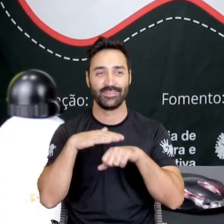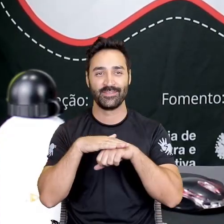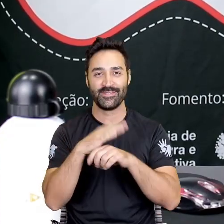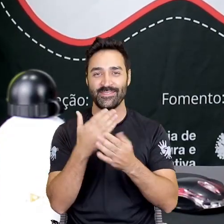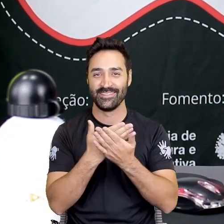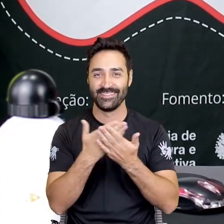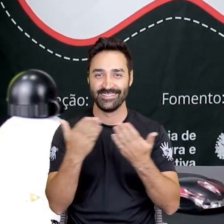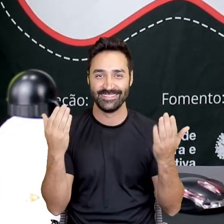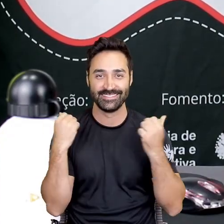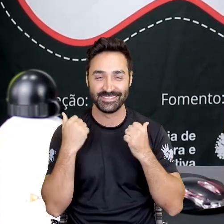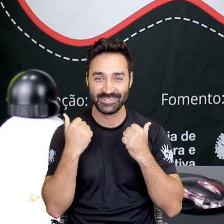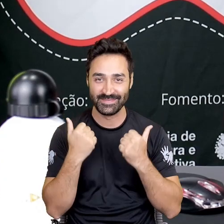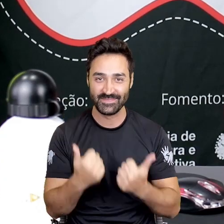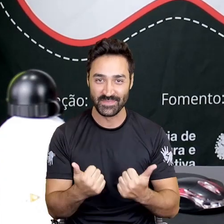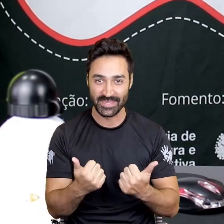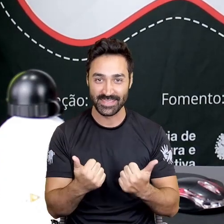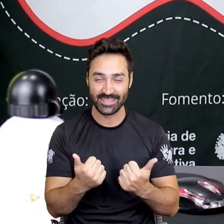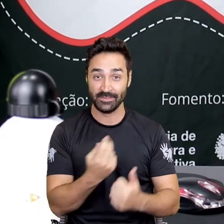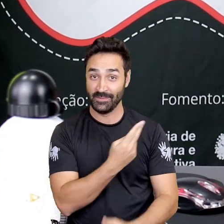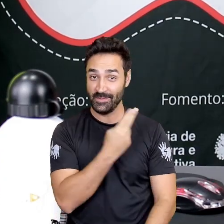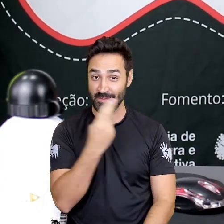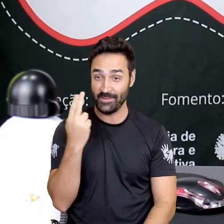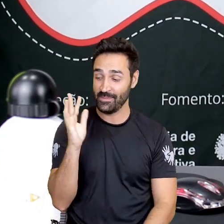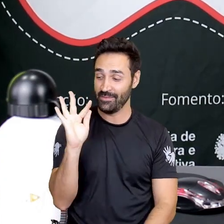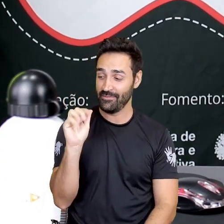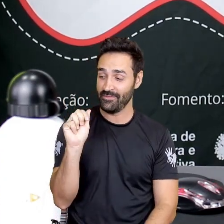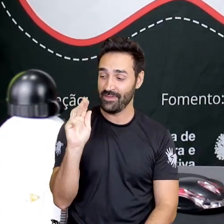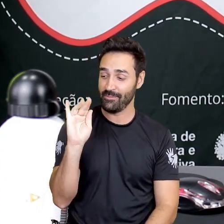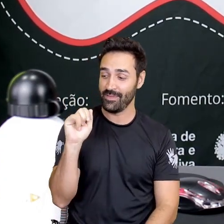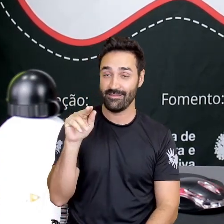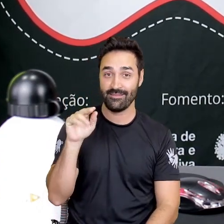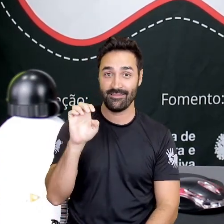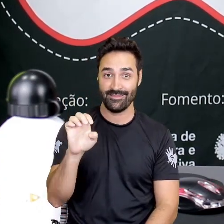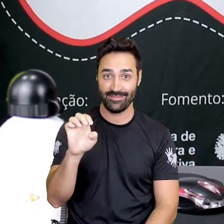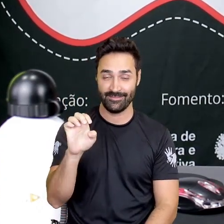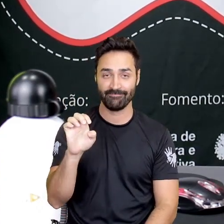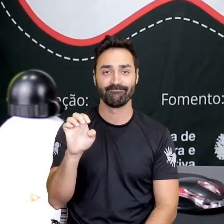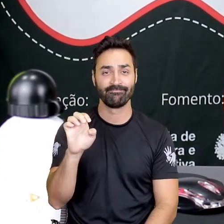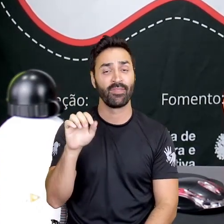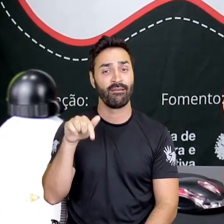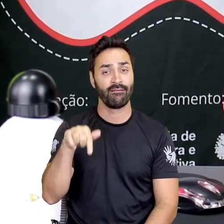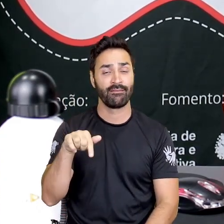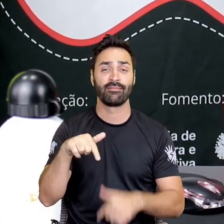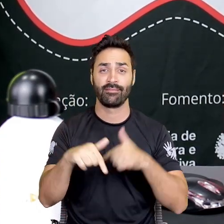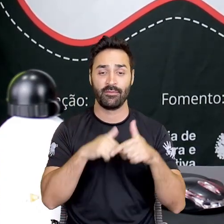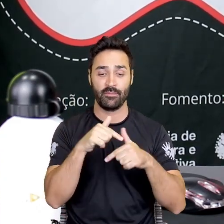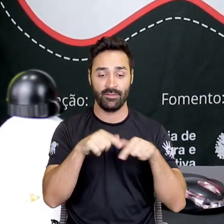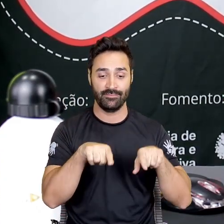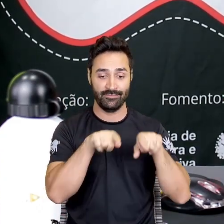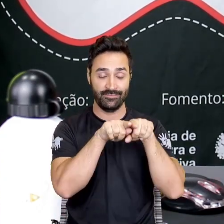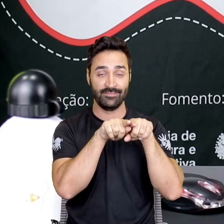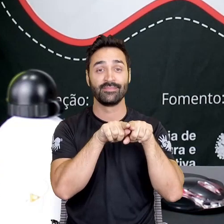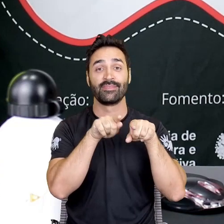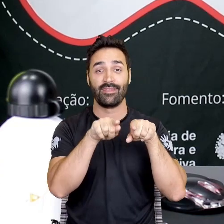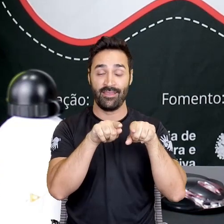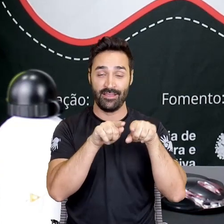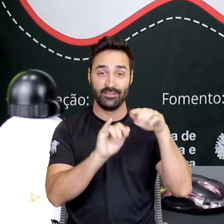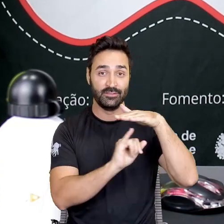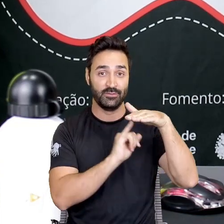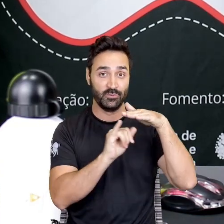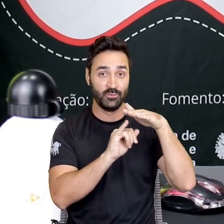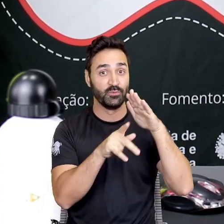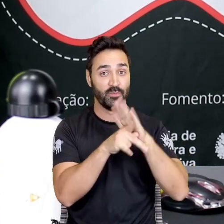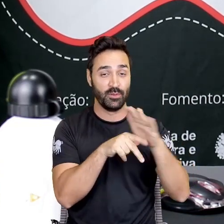noite, pessoal! Meu nome é Fabiane. Essa é uma parceria do Instituto Reserva da Biosfera do Cerrado e